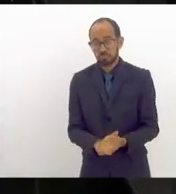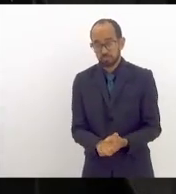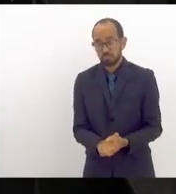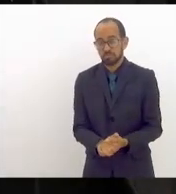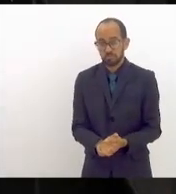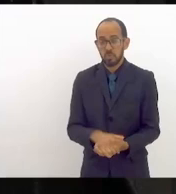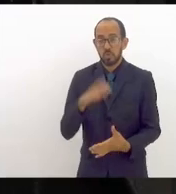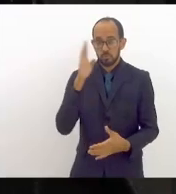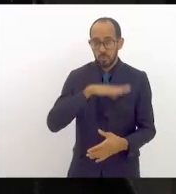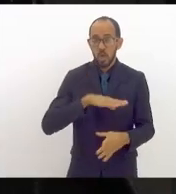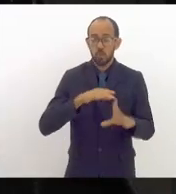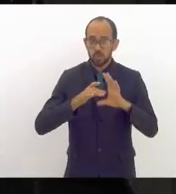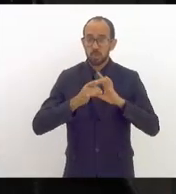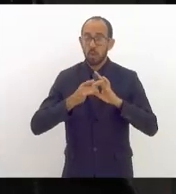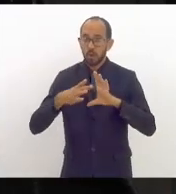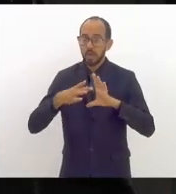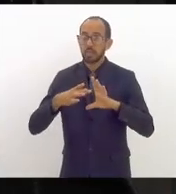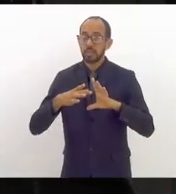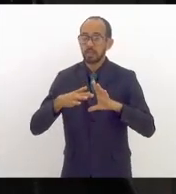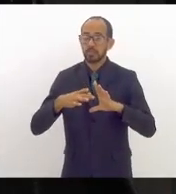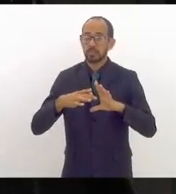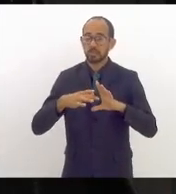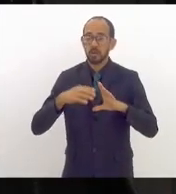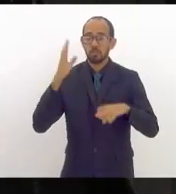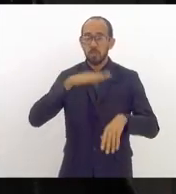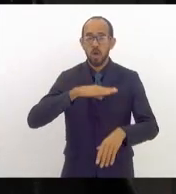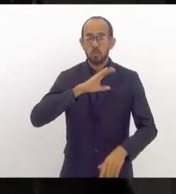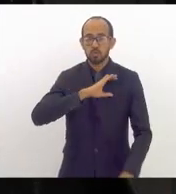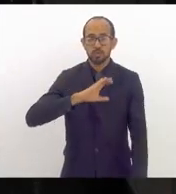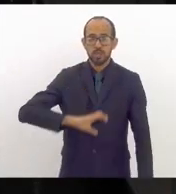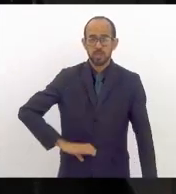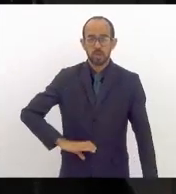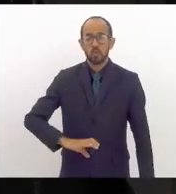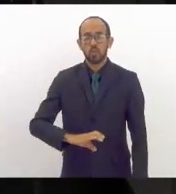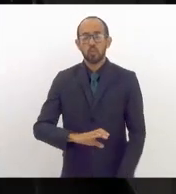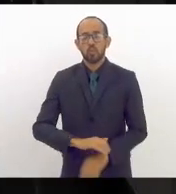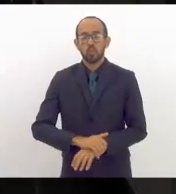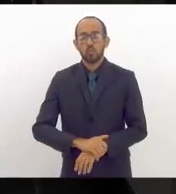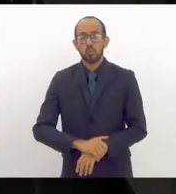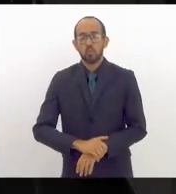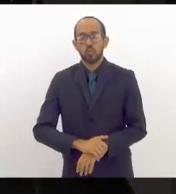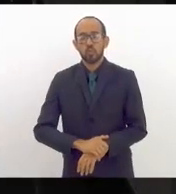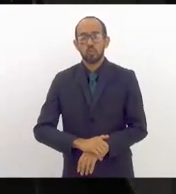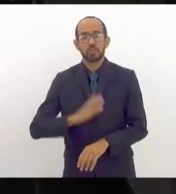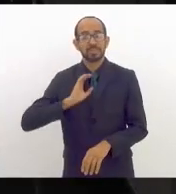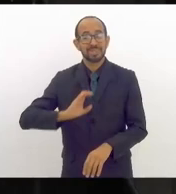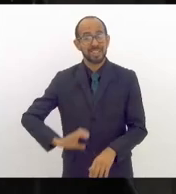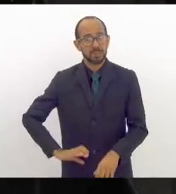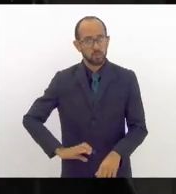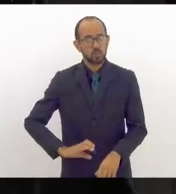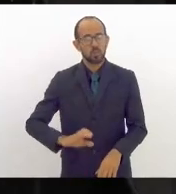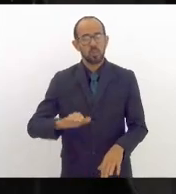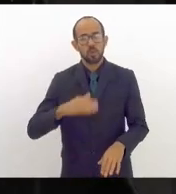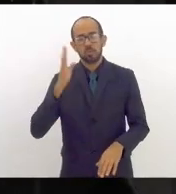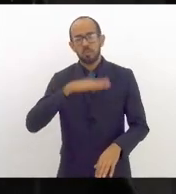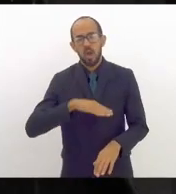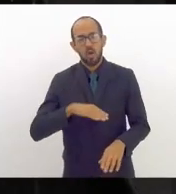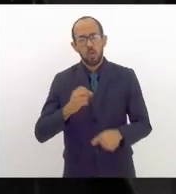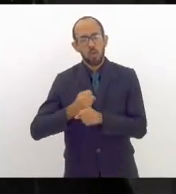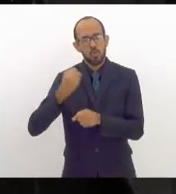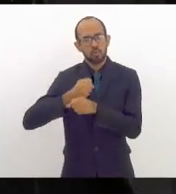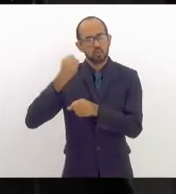um mal Democrata um mal cidadão um mal construtor